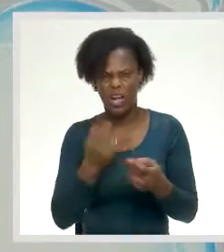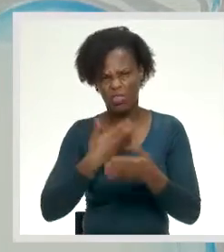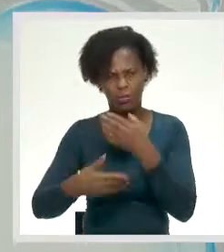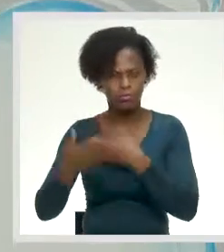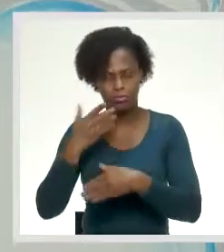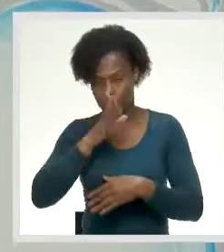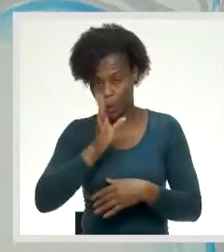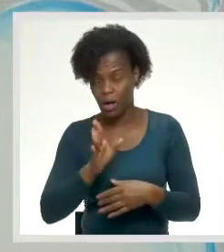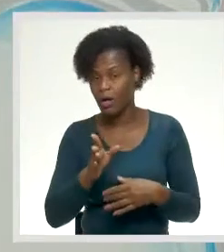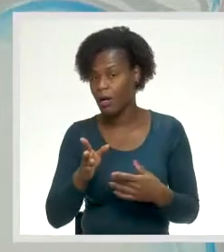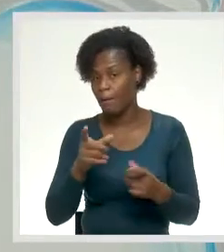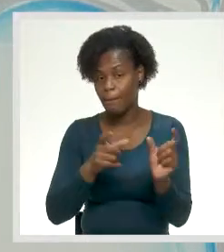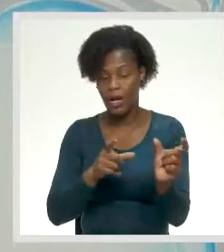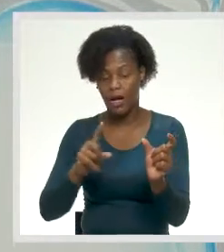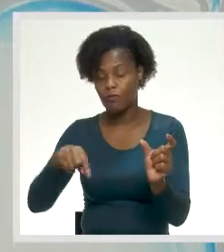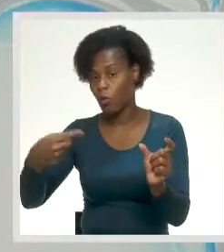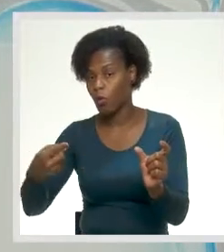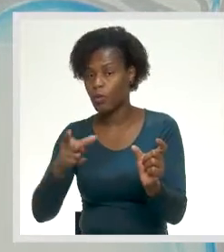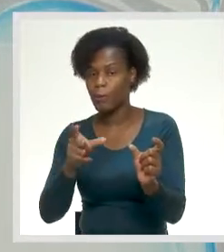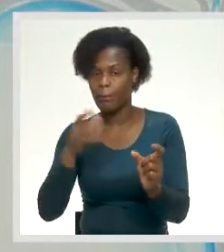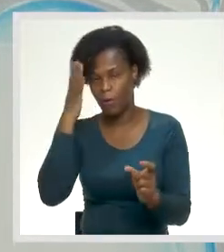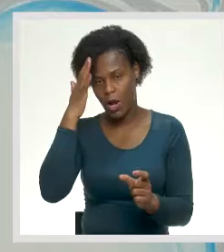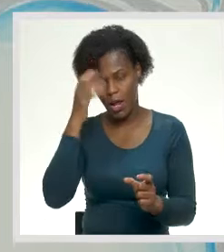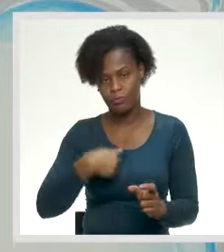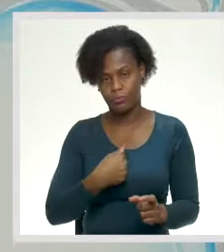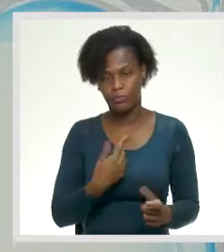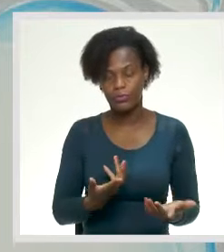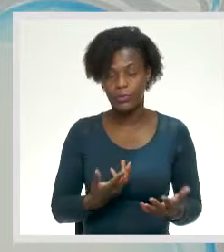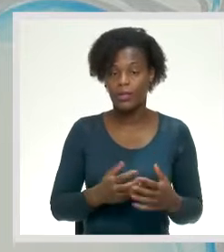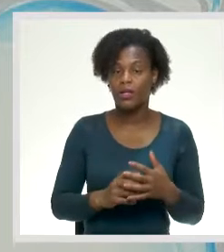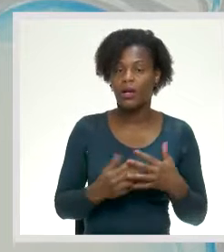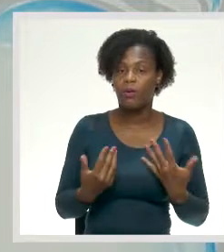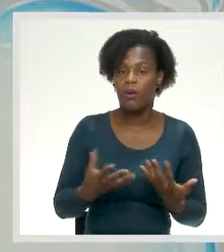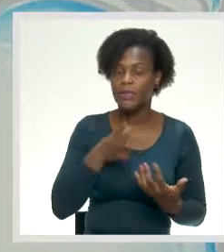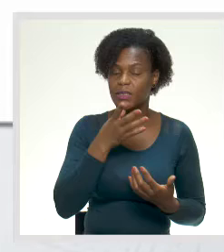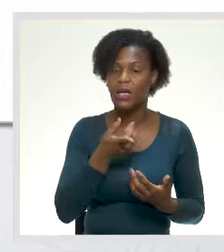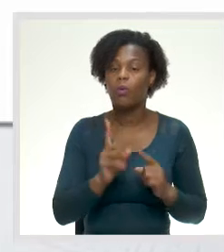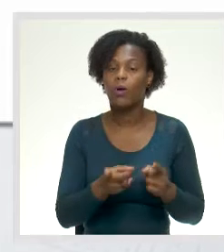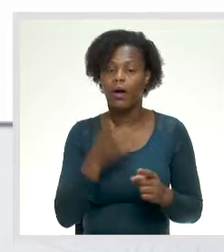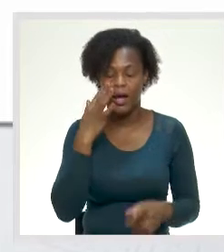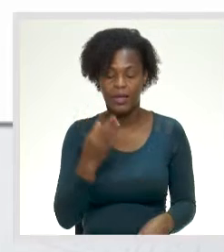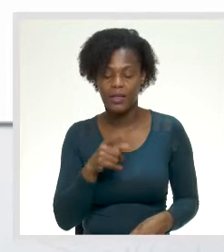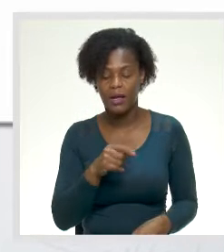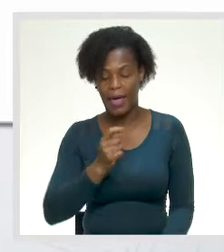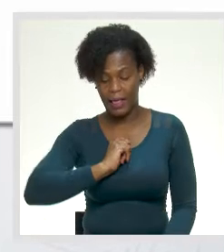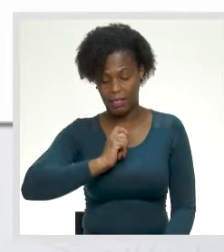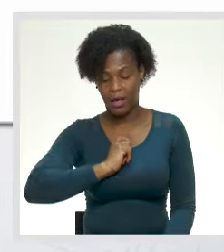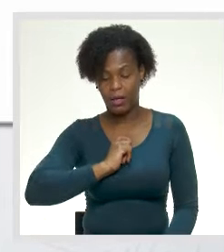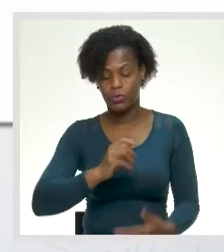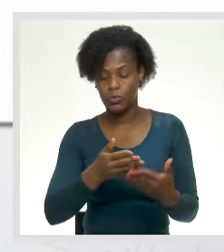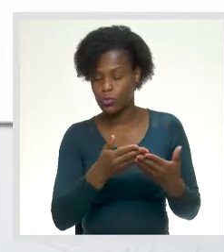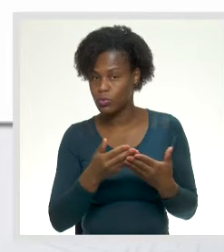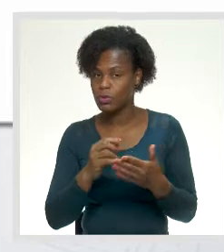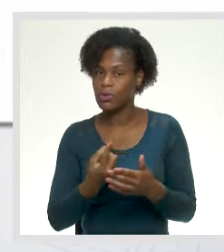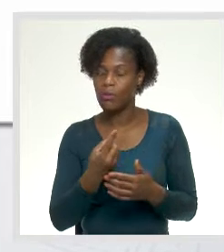costumes, ou, por outras palavras, da própria moral. E o que é ainda? A ética